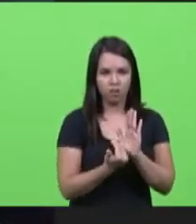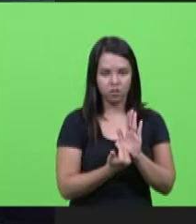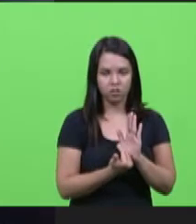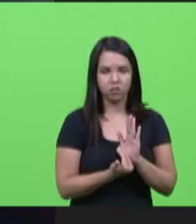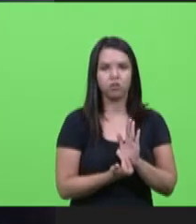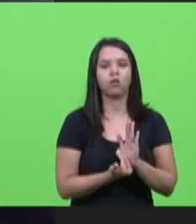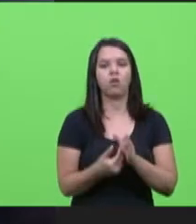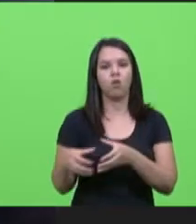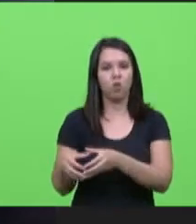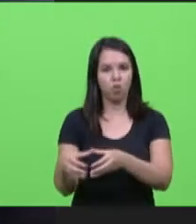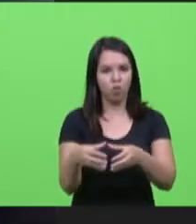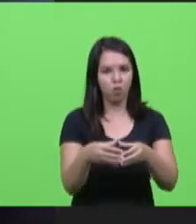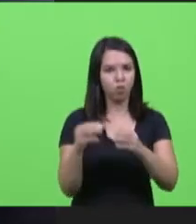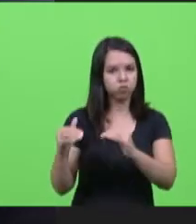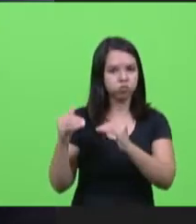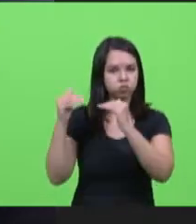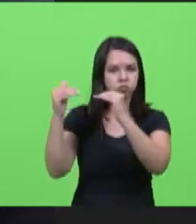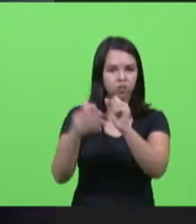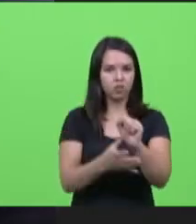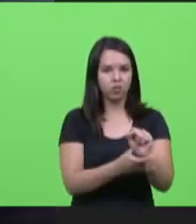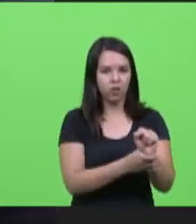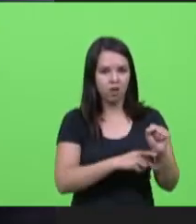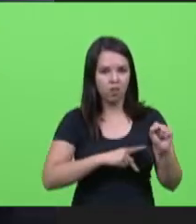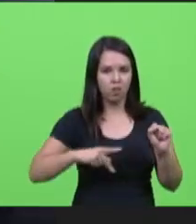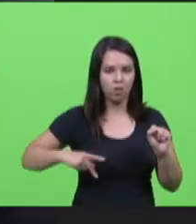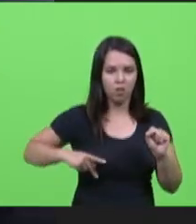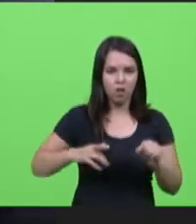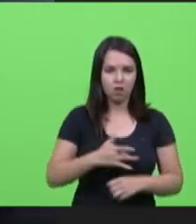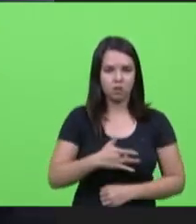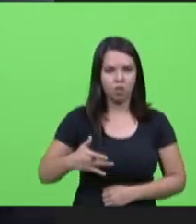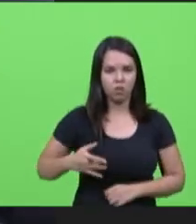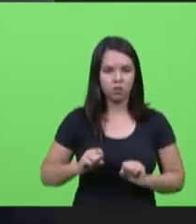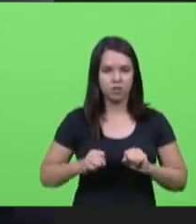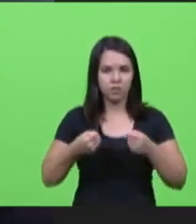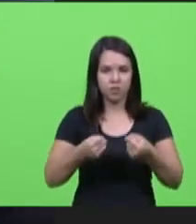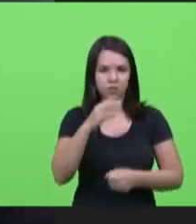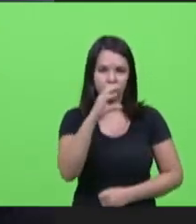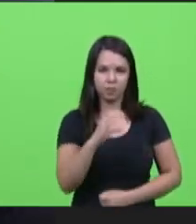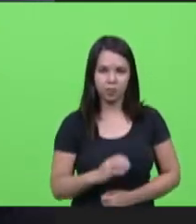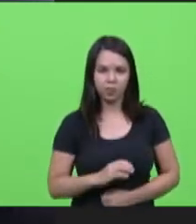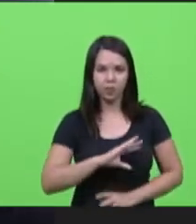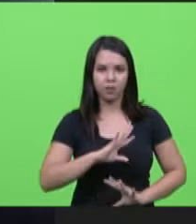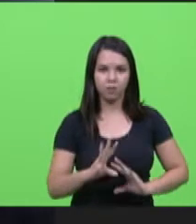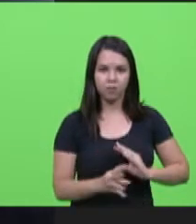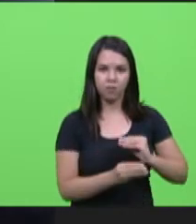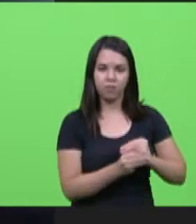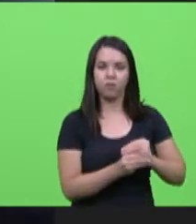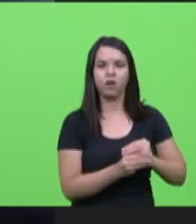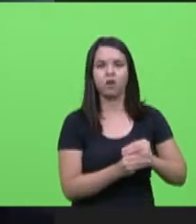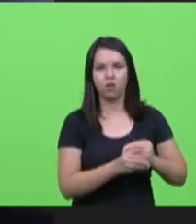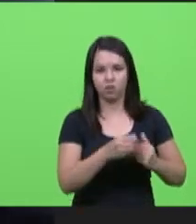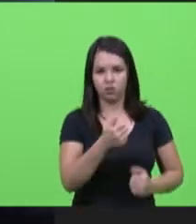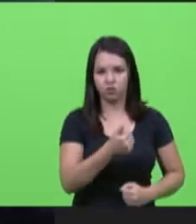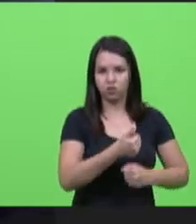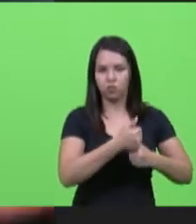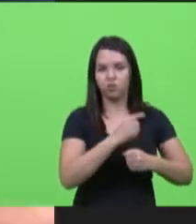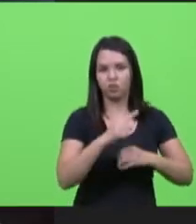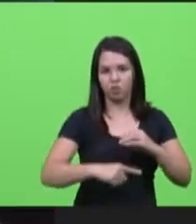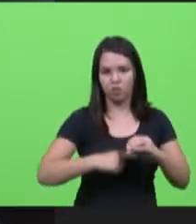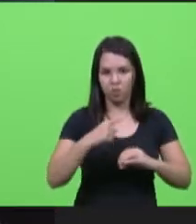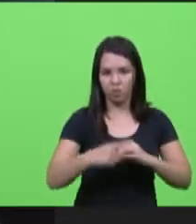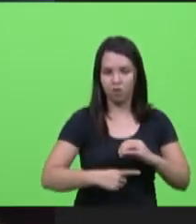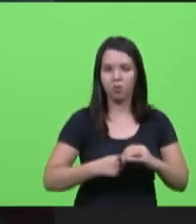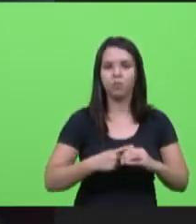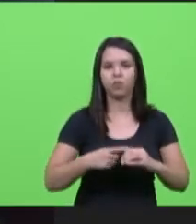órgãos competentes da segurança pública, da saúde e da defesa civil. Na emenda substitutiva, no substitutivo global,